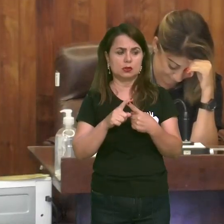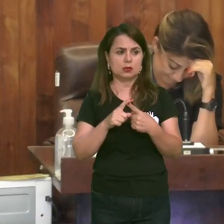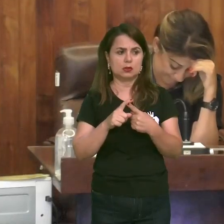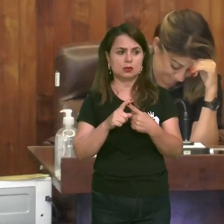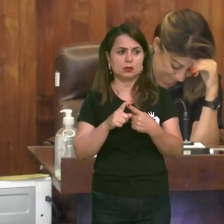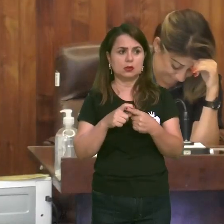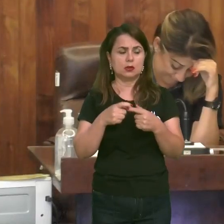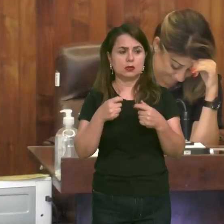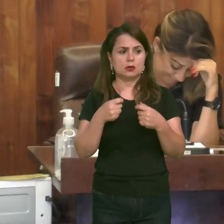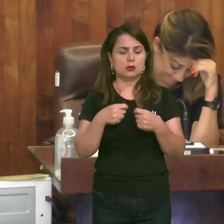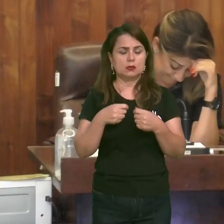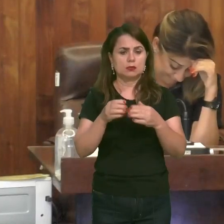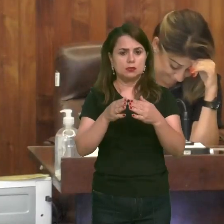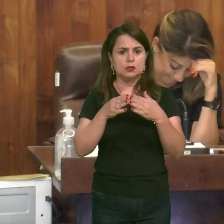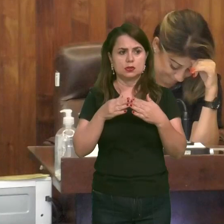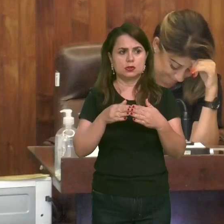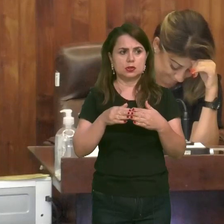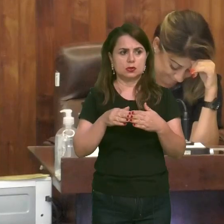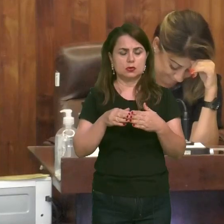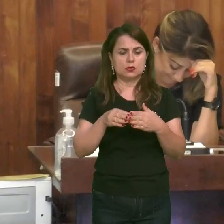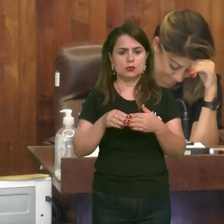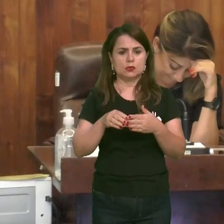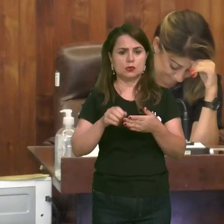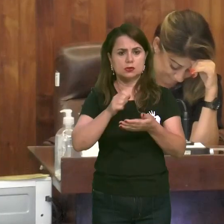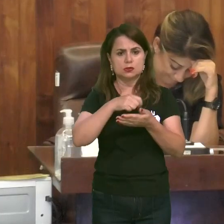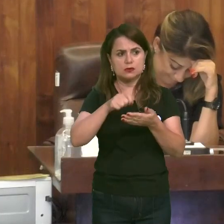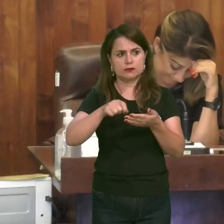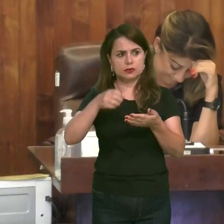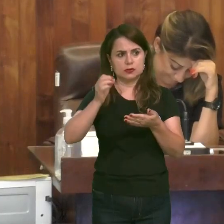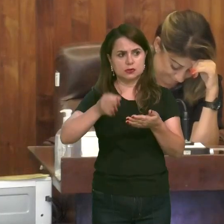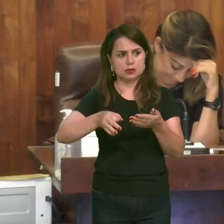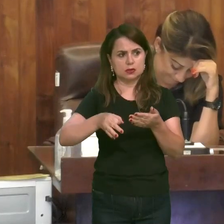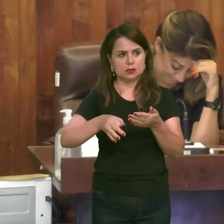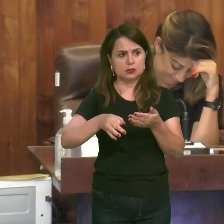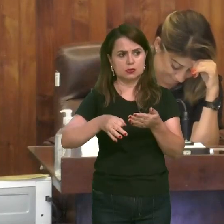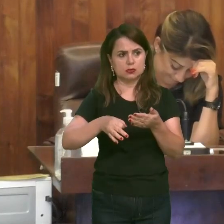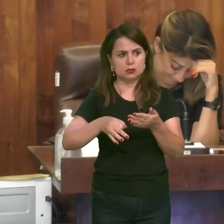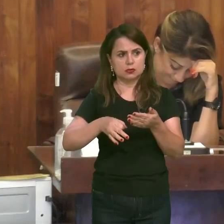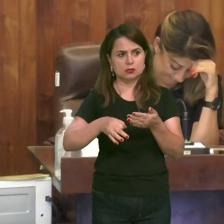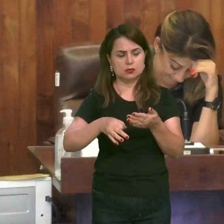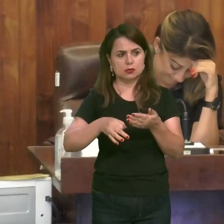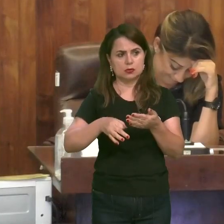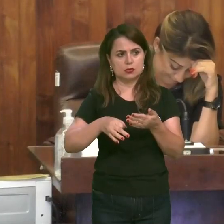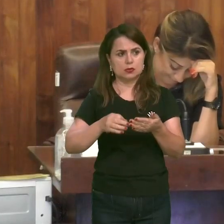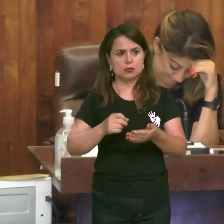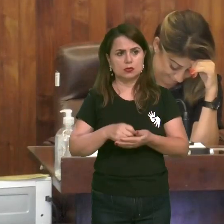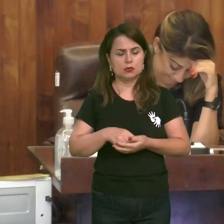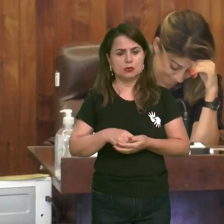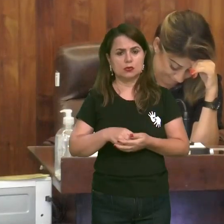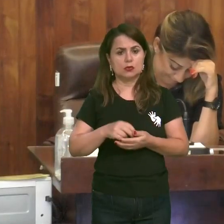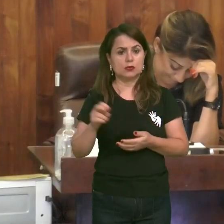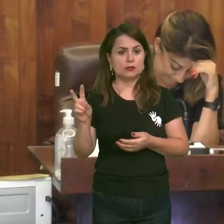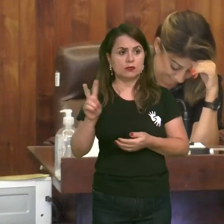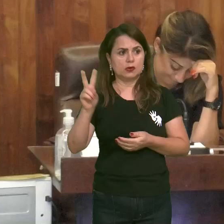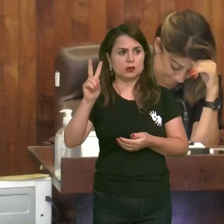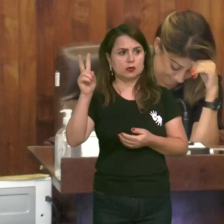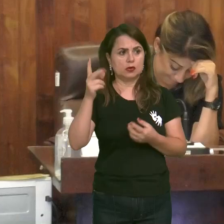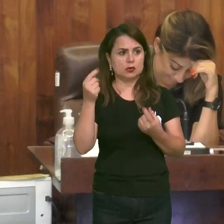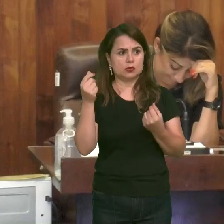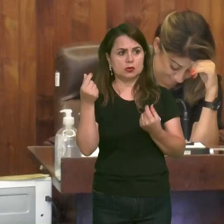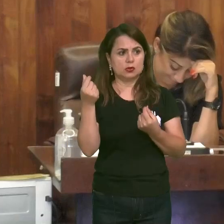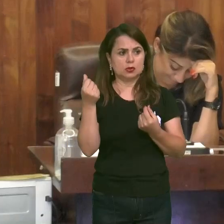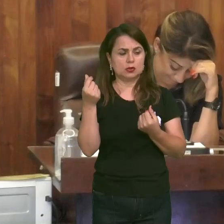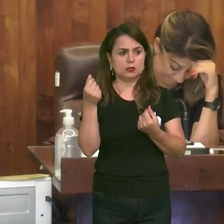o referendo da casa contra a correção as aos valores e